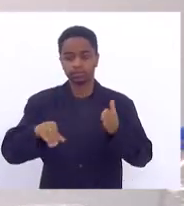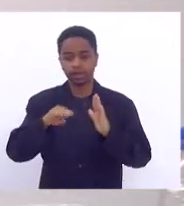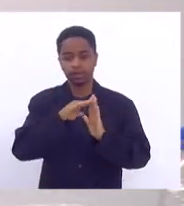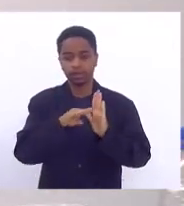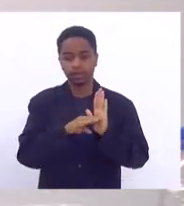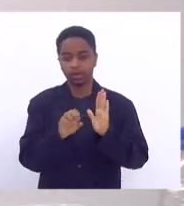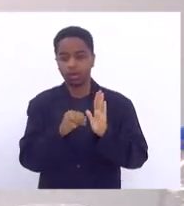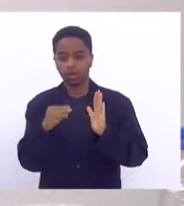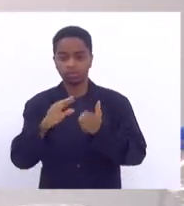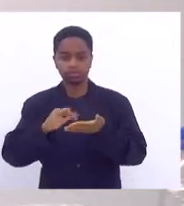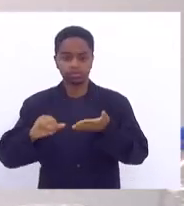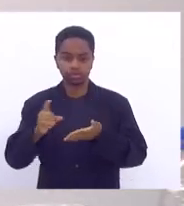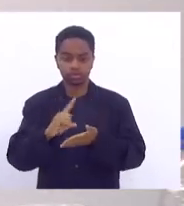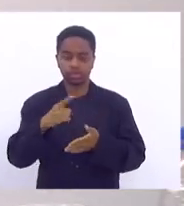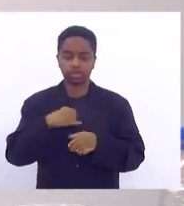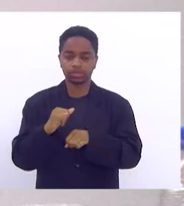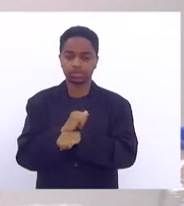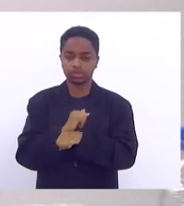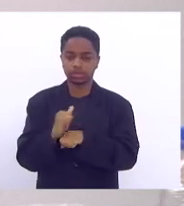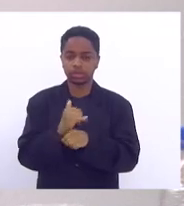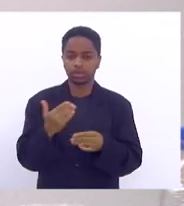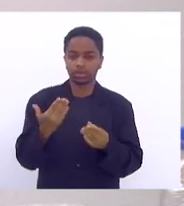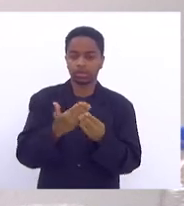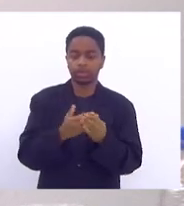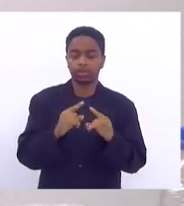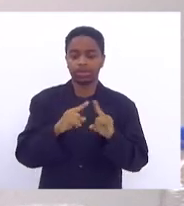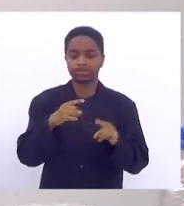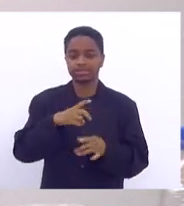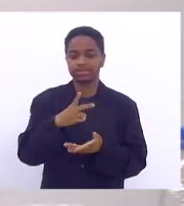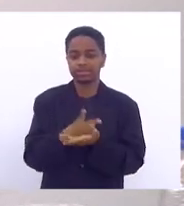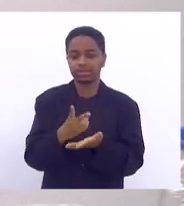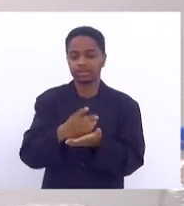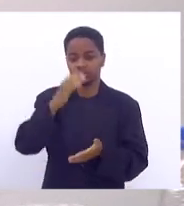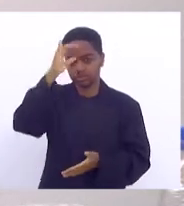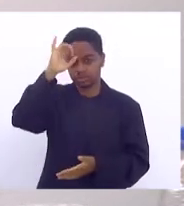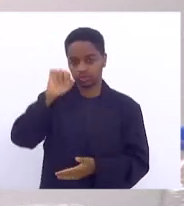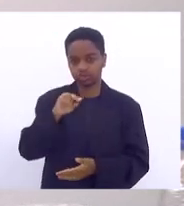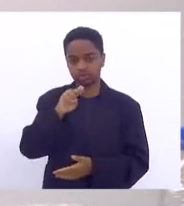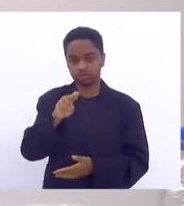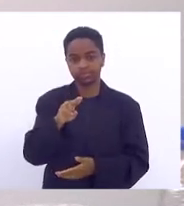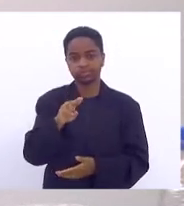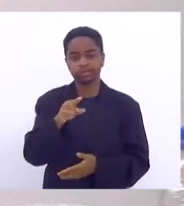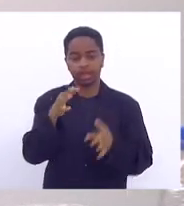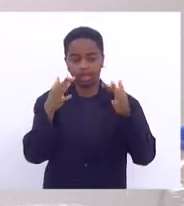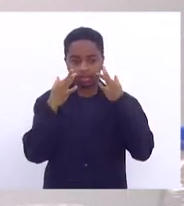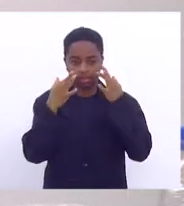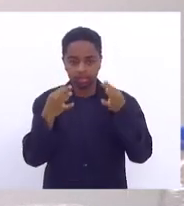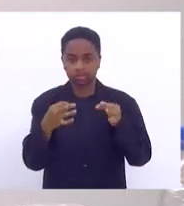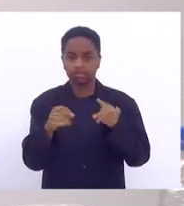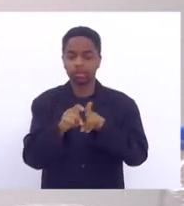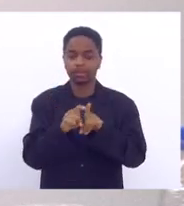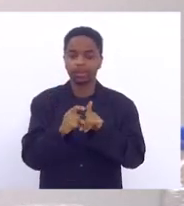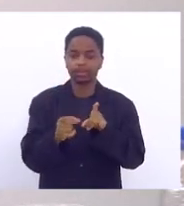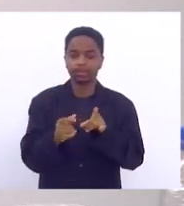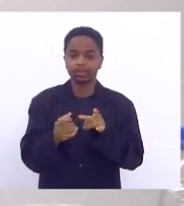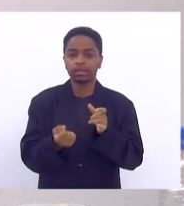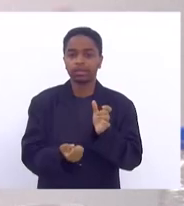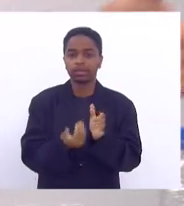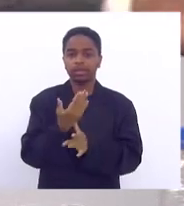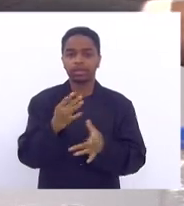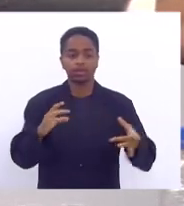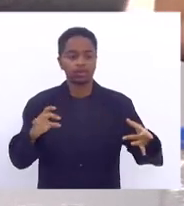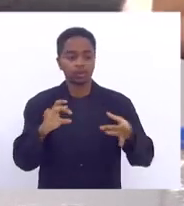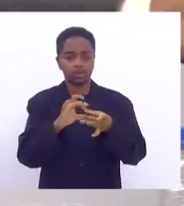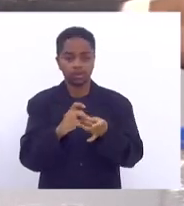uma estratégia processual e tiju sempre atendendo criando ponte e através dela